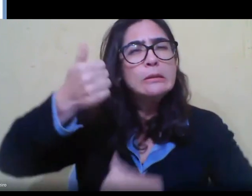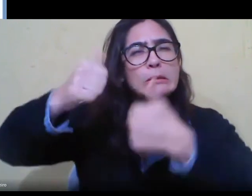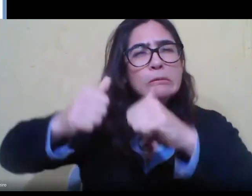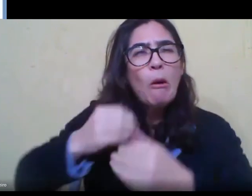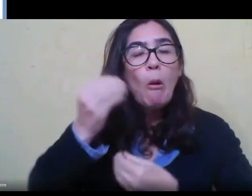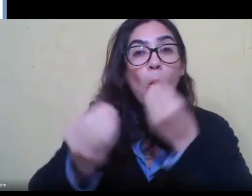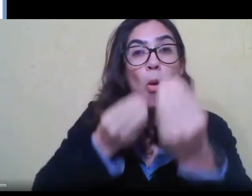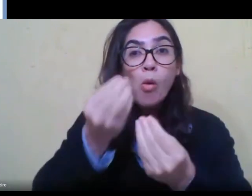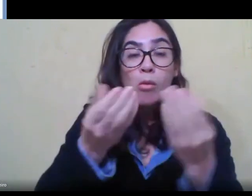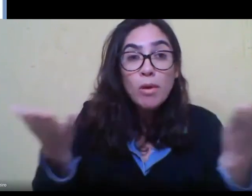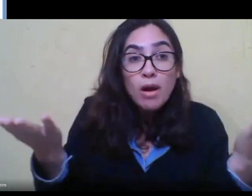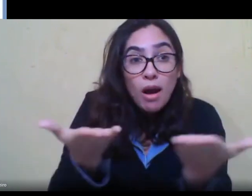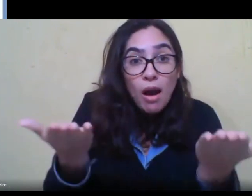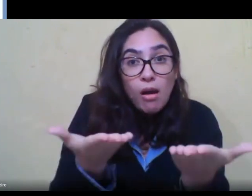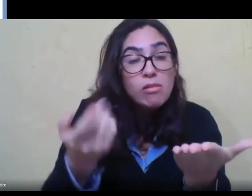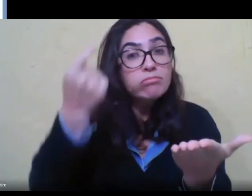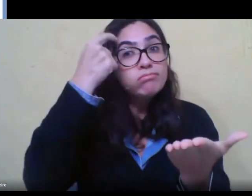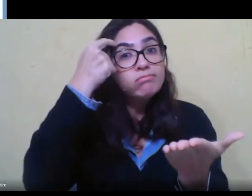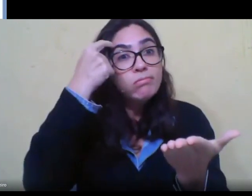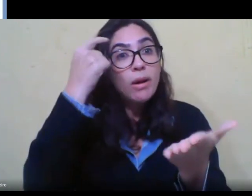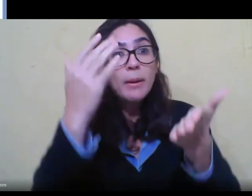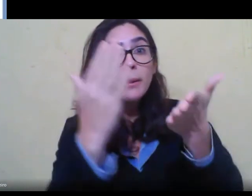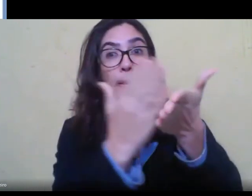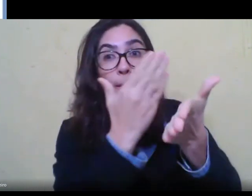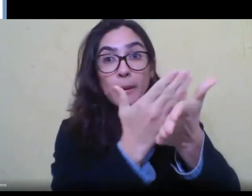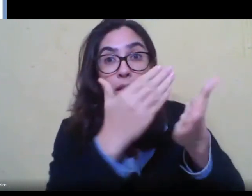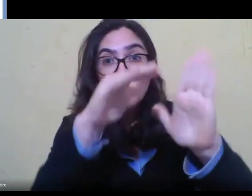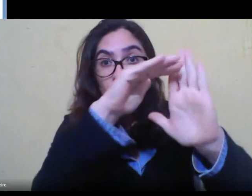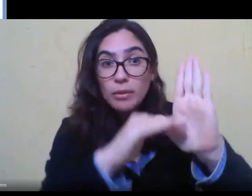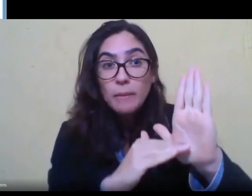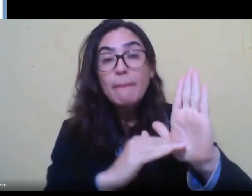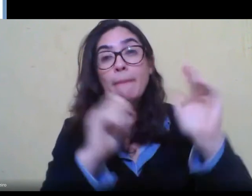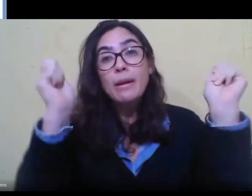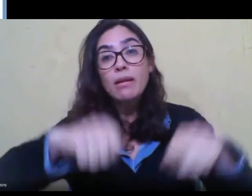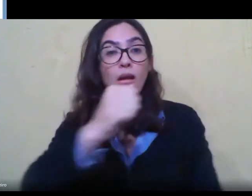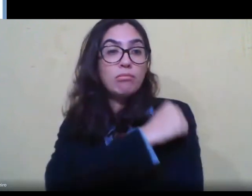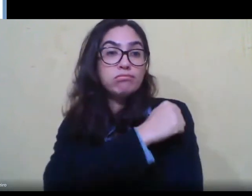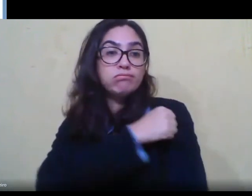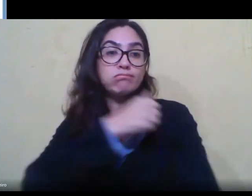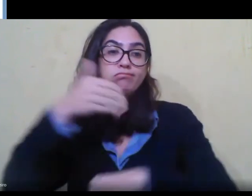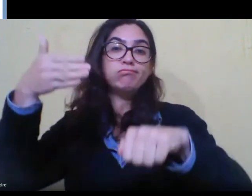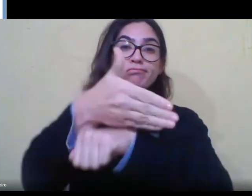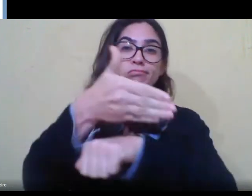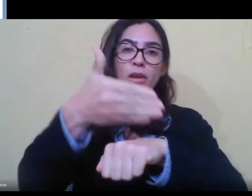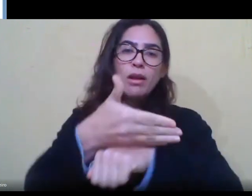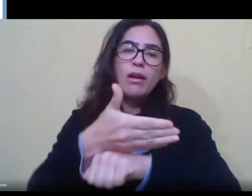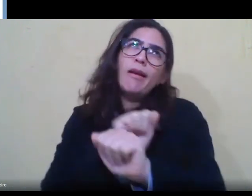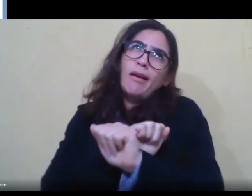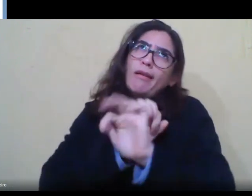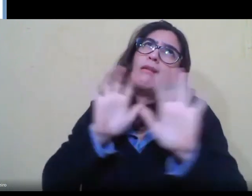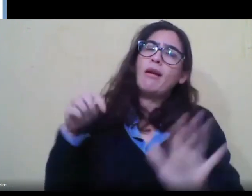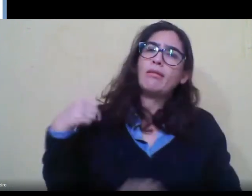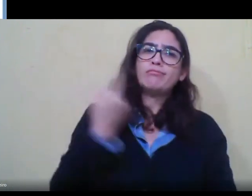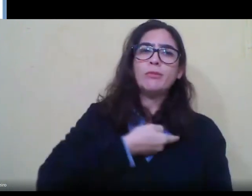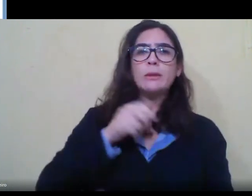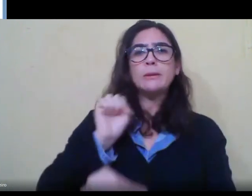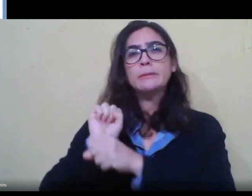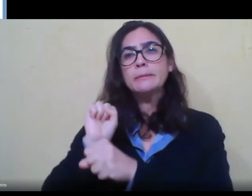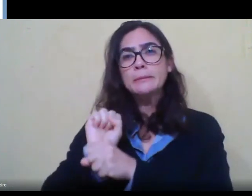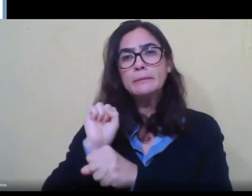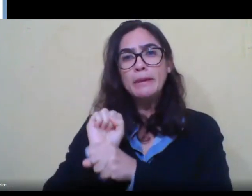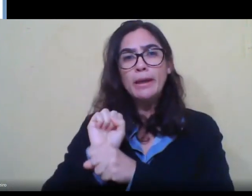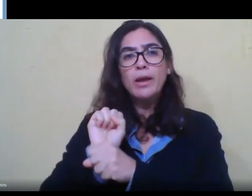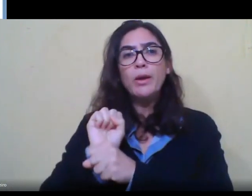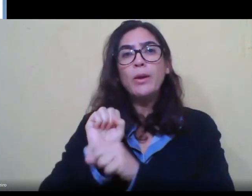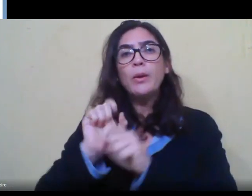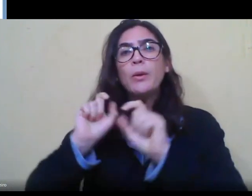esse acesso. É claro que a gente está na dependência dessa questão da disponibilização de assinaturas virtuais, mas seguramente,